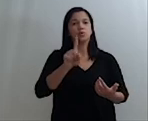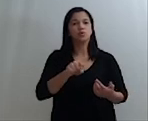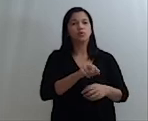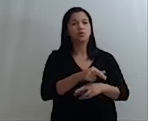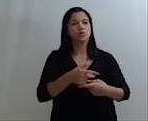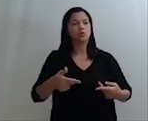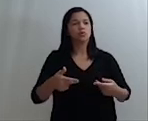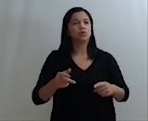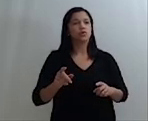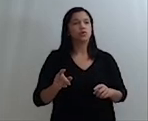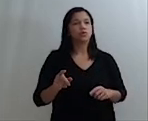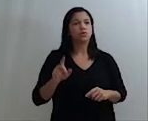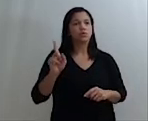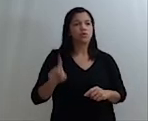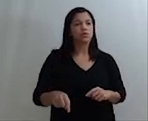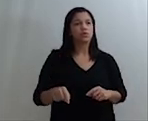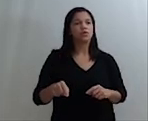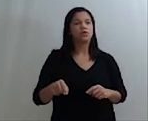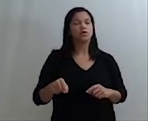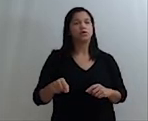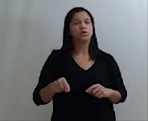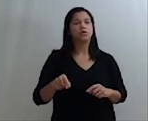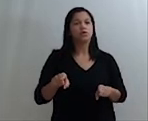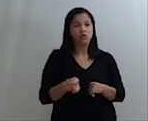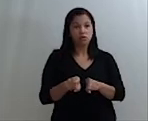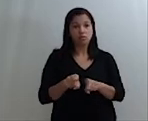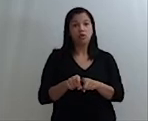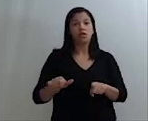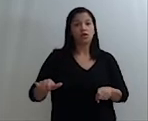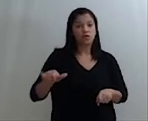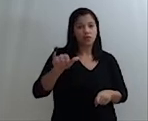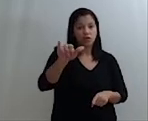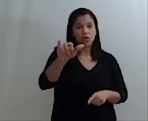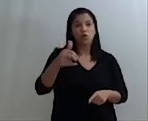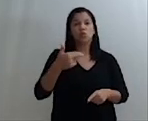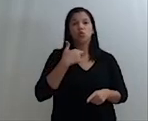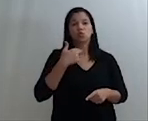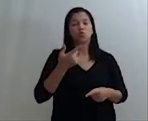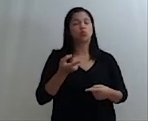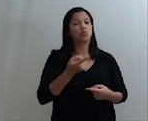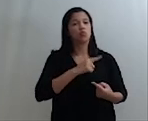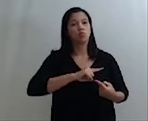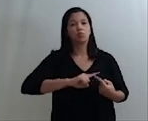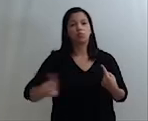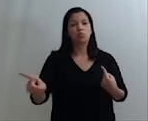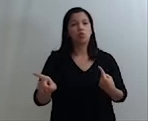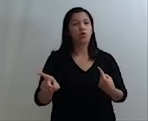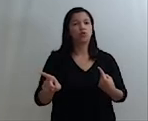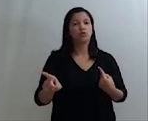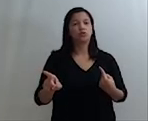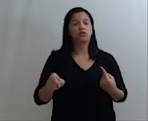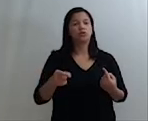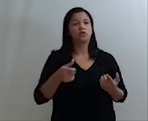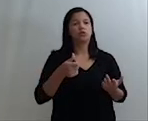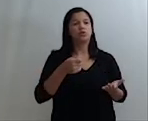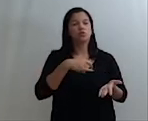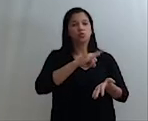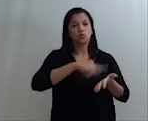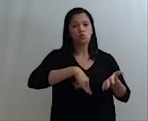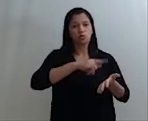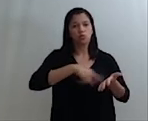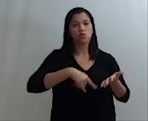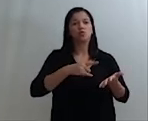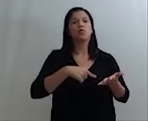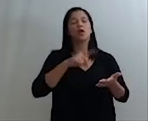cautelares retenção do passaporte também se mostra Prudente para conveniência da instrução criminal eh e aplicação da